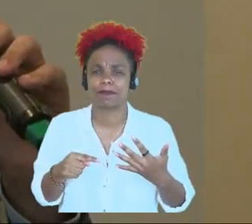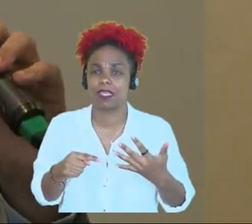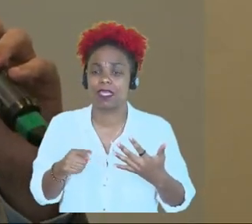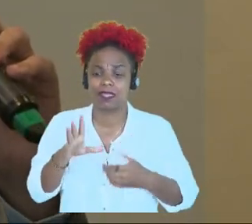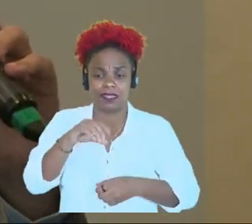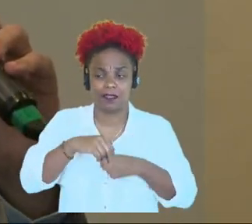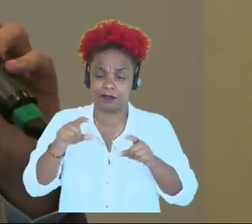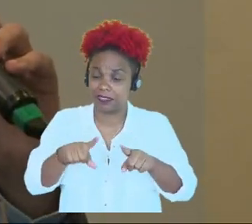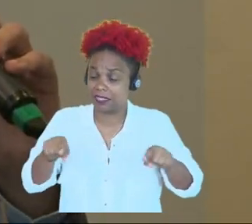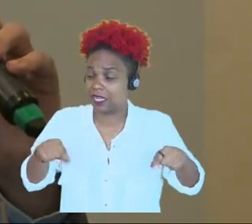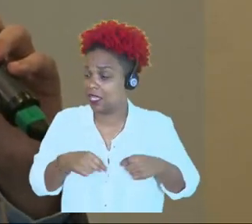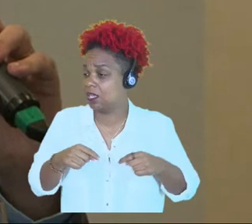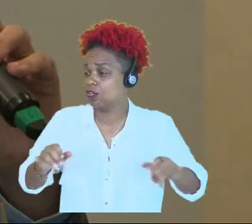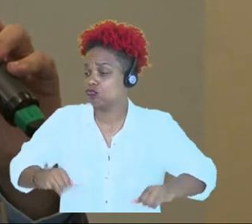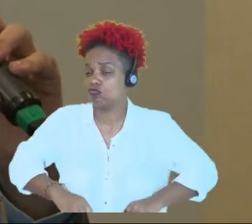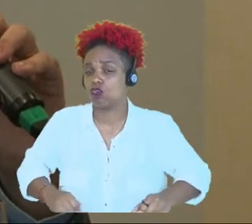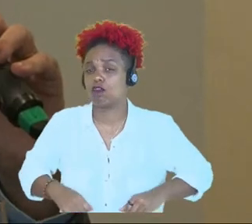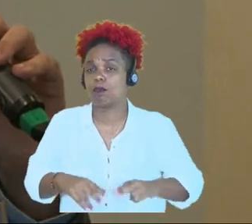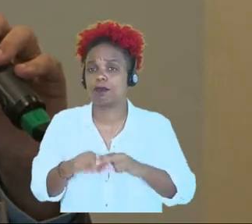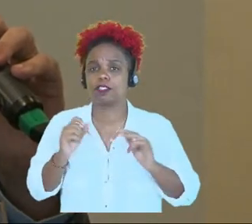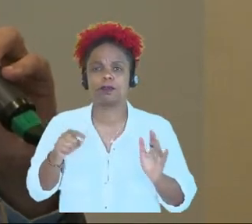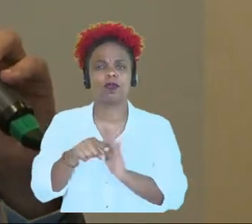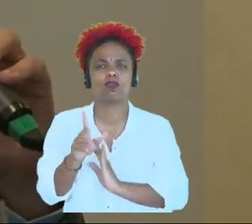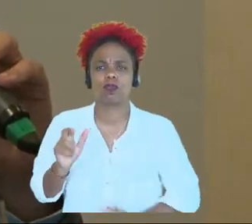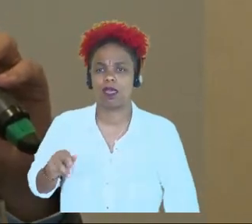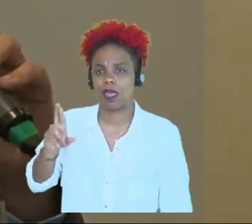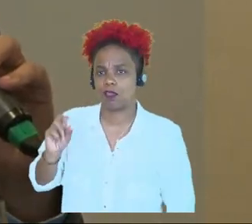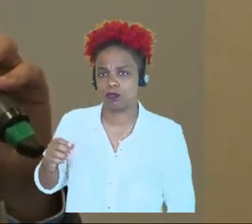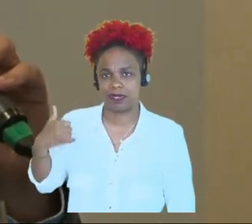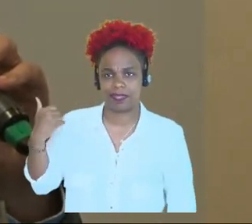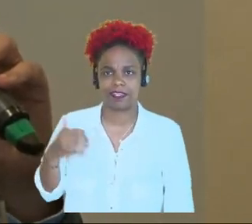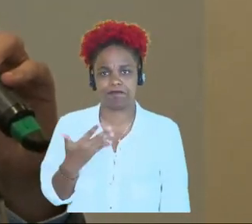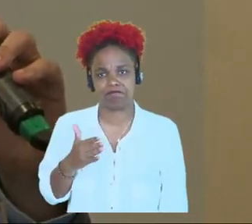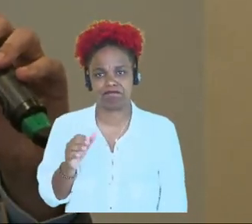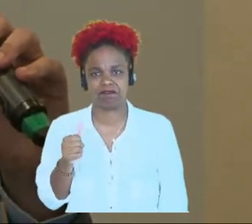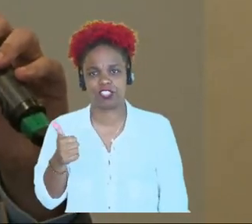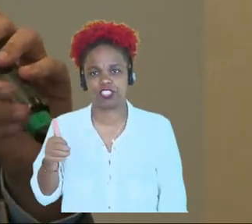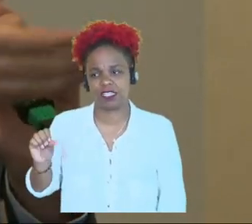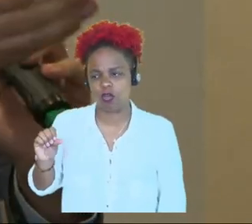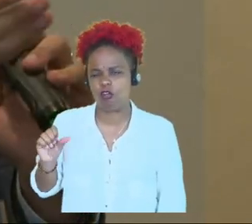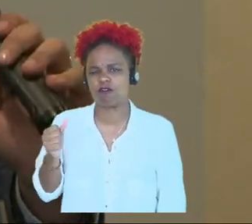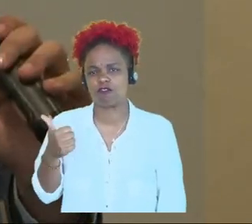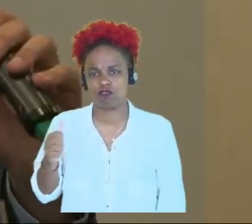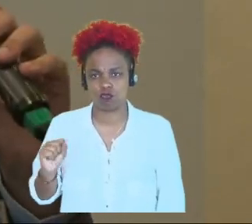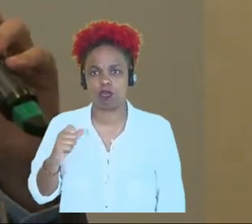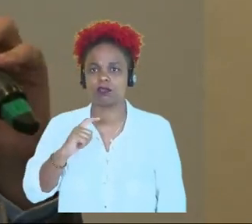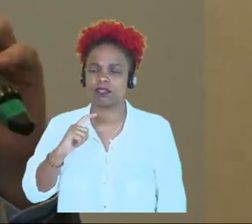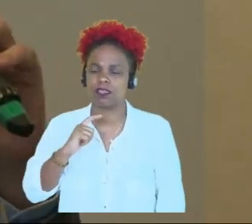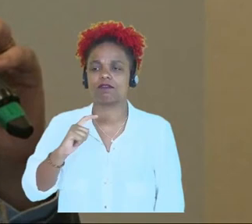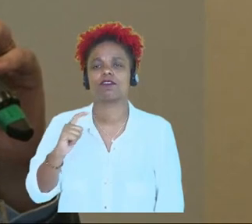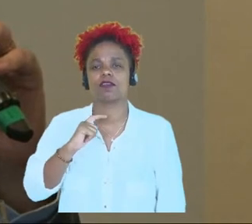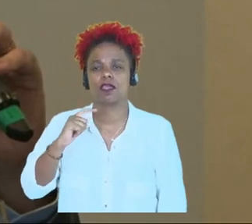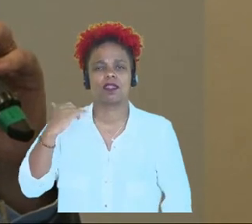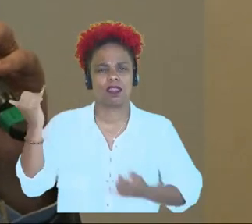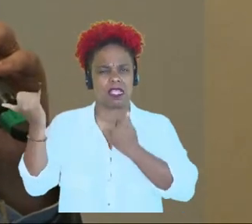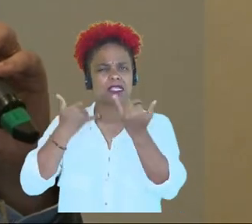aula. Porque na hora em que eu pergunto para os alunos de 19, 18 anos, muito bem formados em geral,